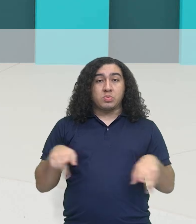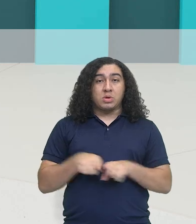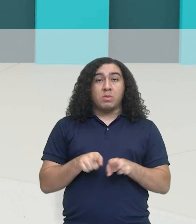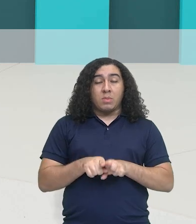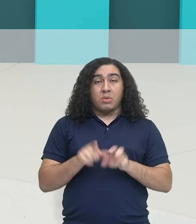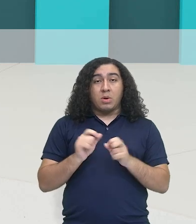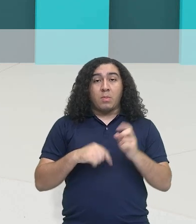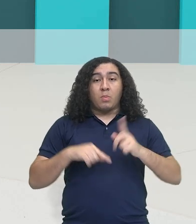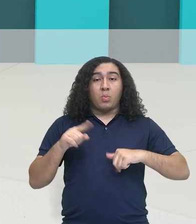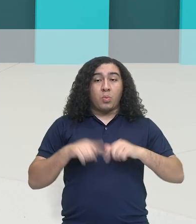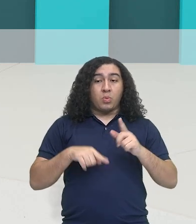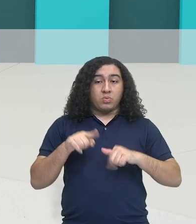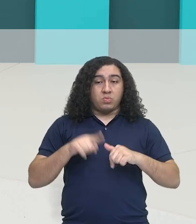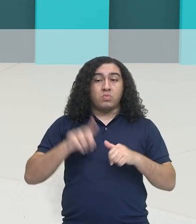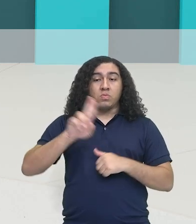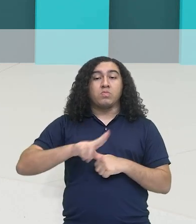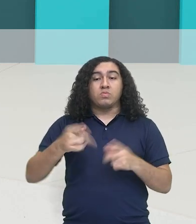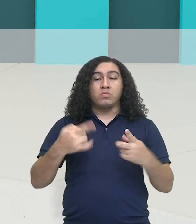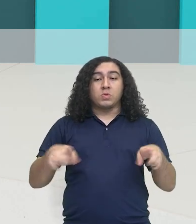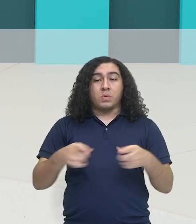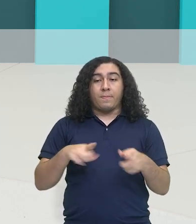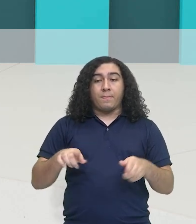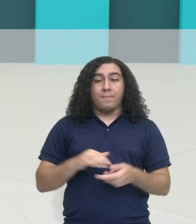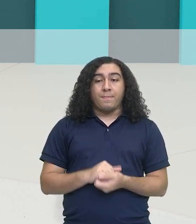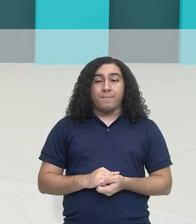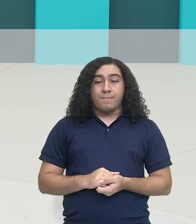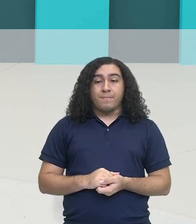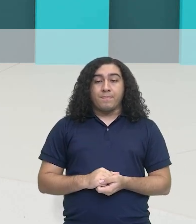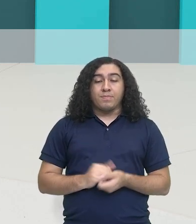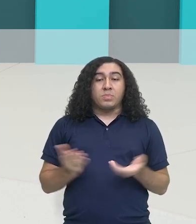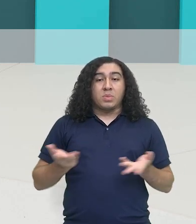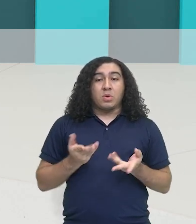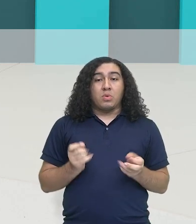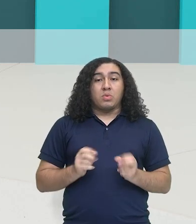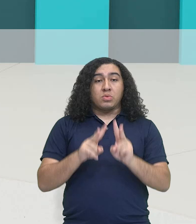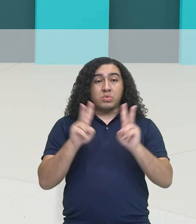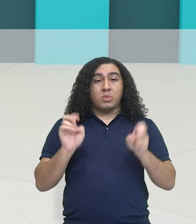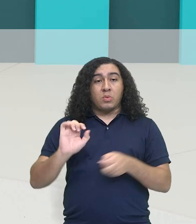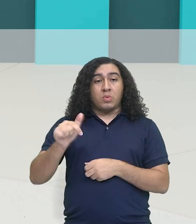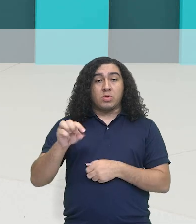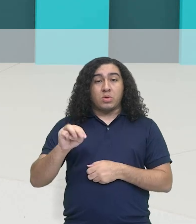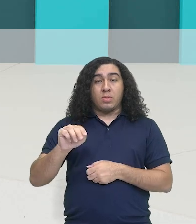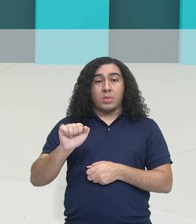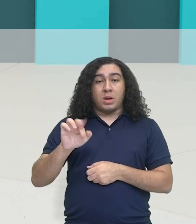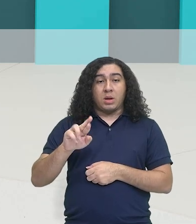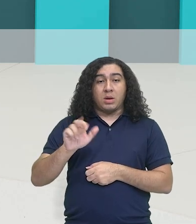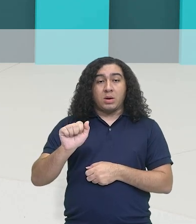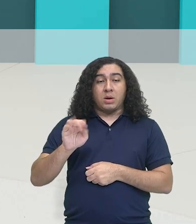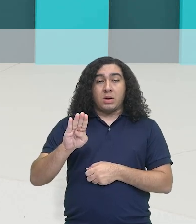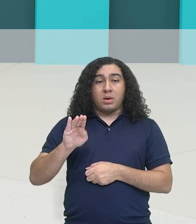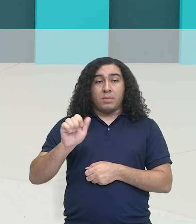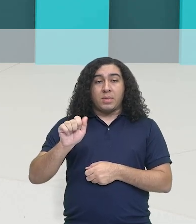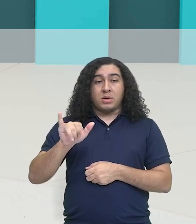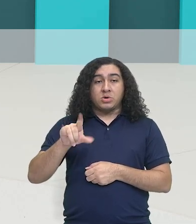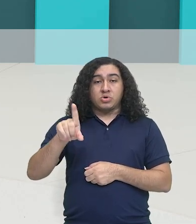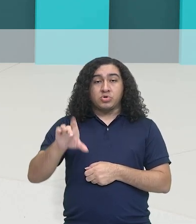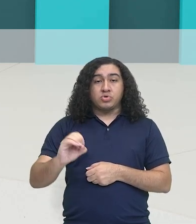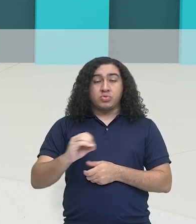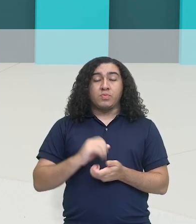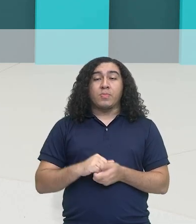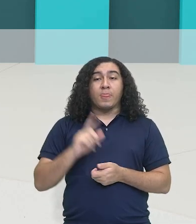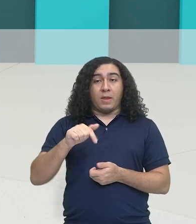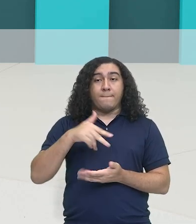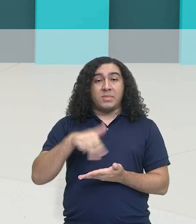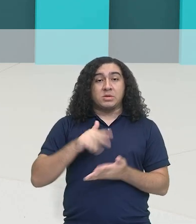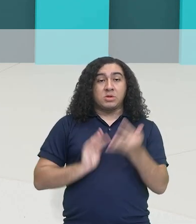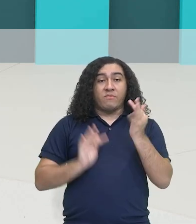que dão ritmo a essa dança. Vamos agora falar sobre o Marabaixo. O Marabaixo é uma dança